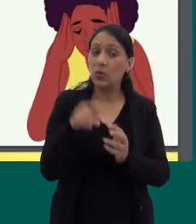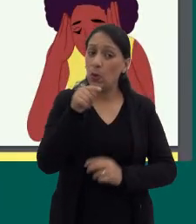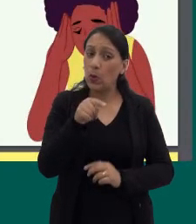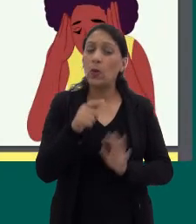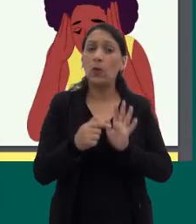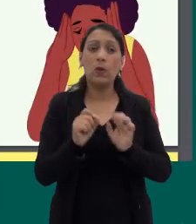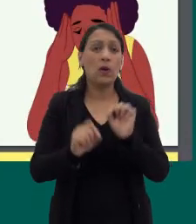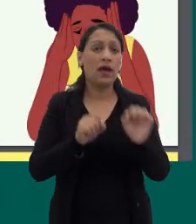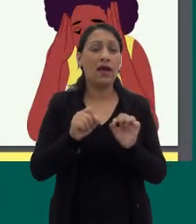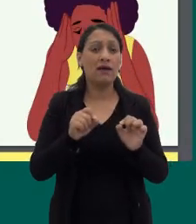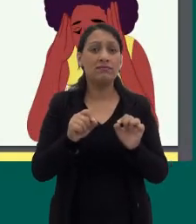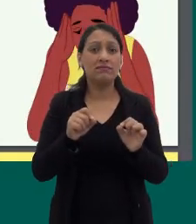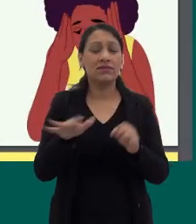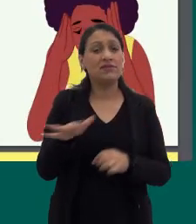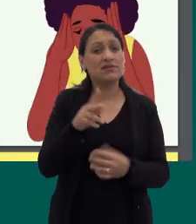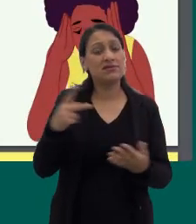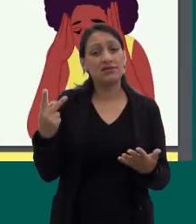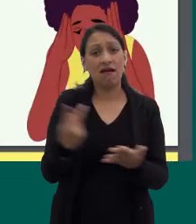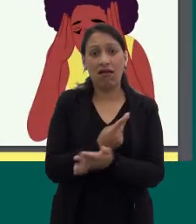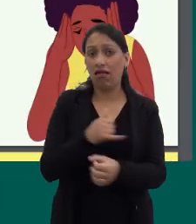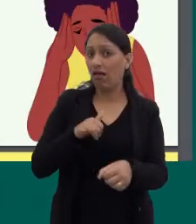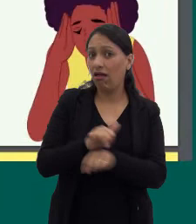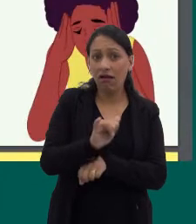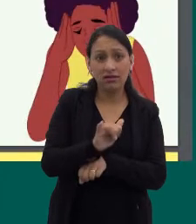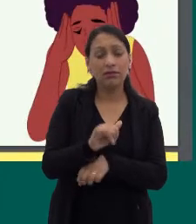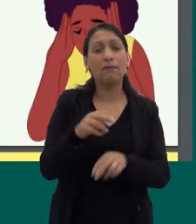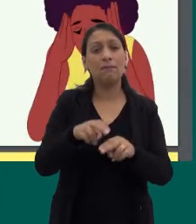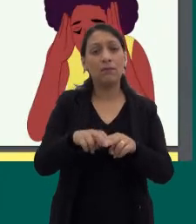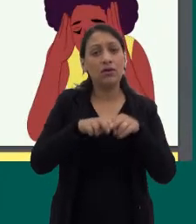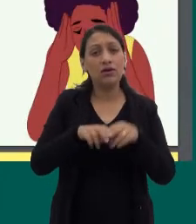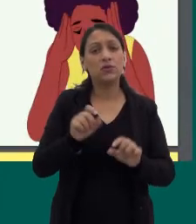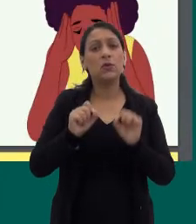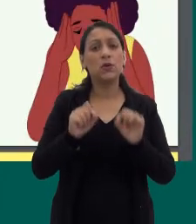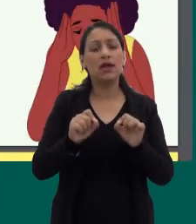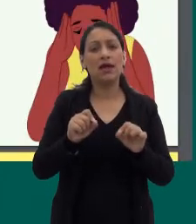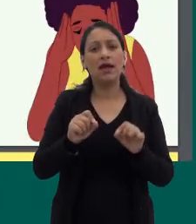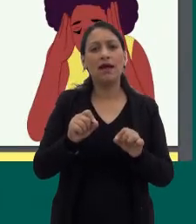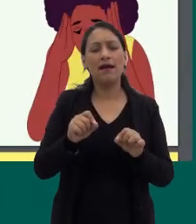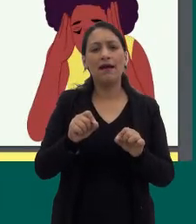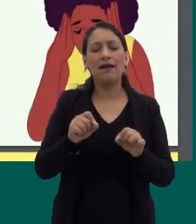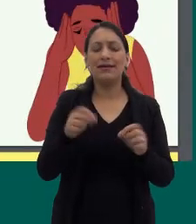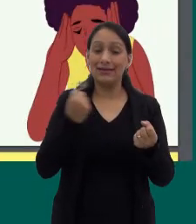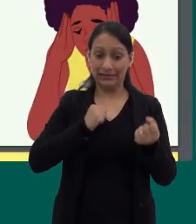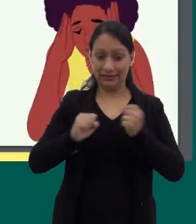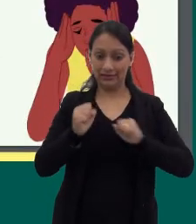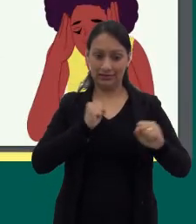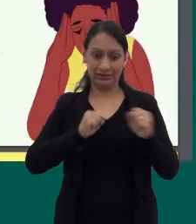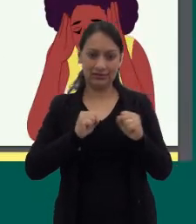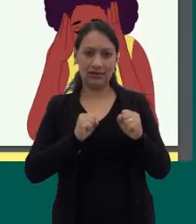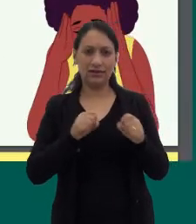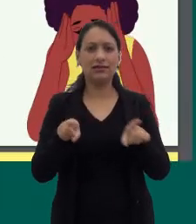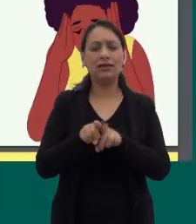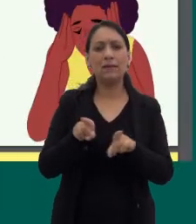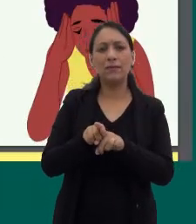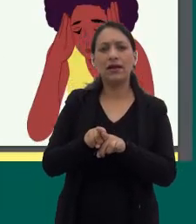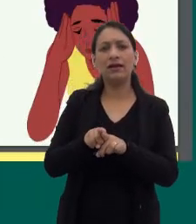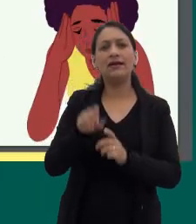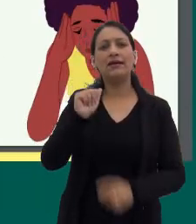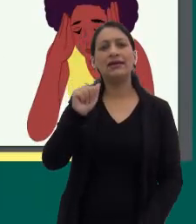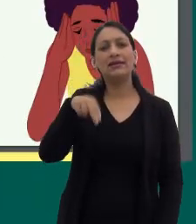caminhos equivocados, né? Justamente por essa característica. Ansiedade e angústia são